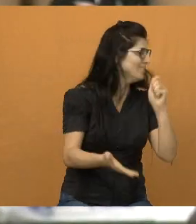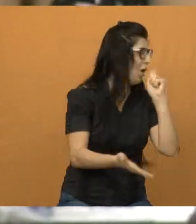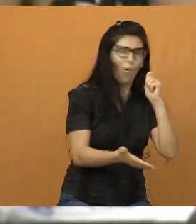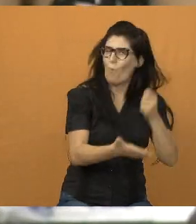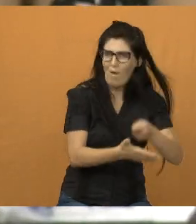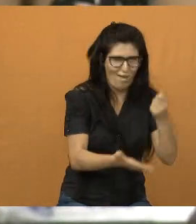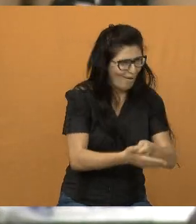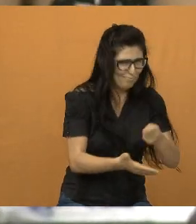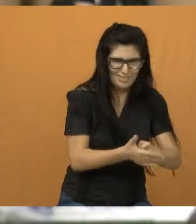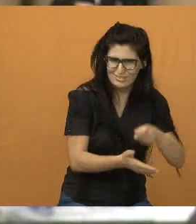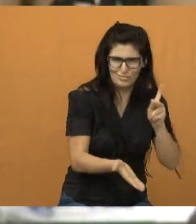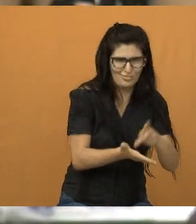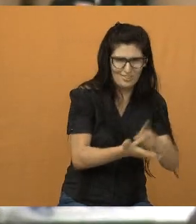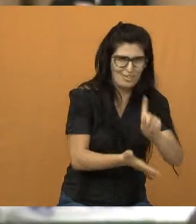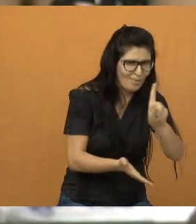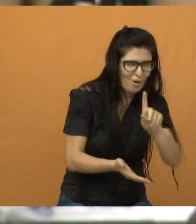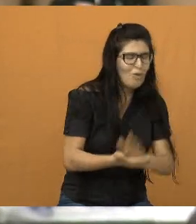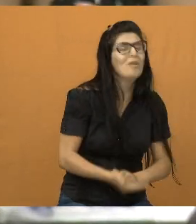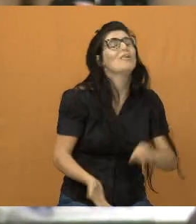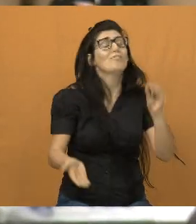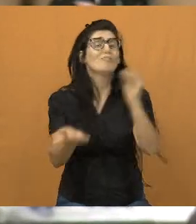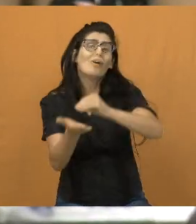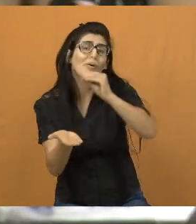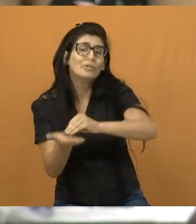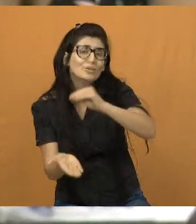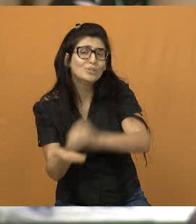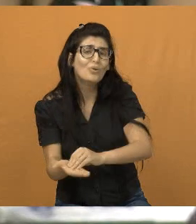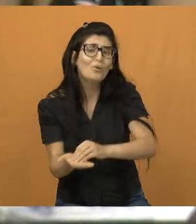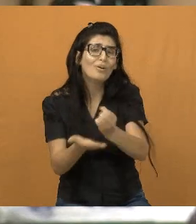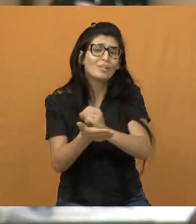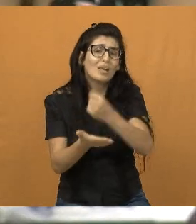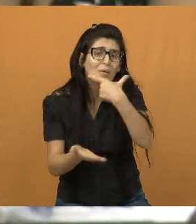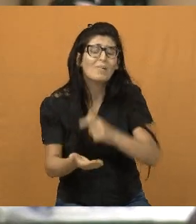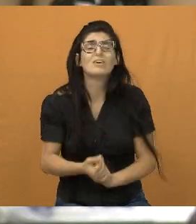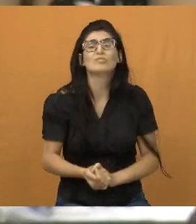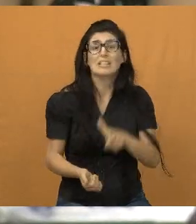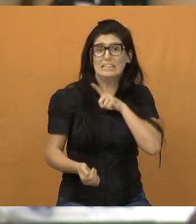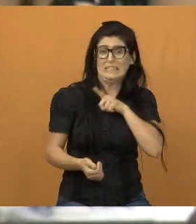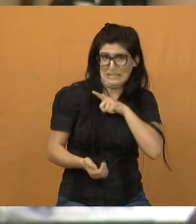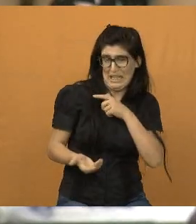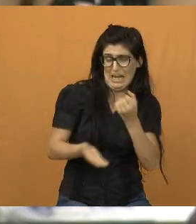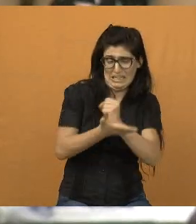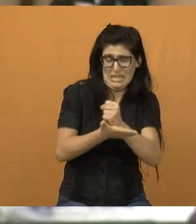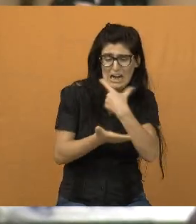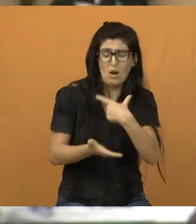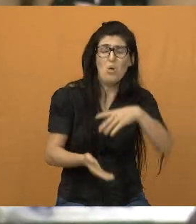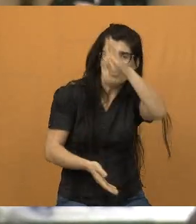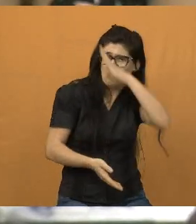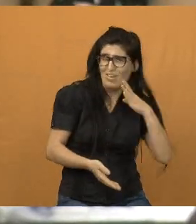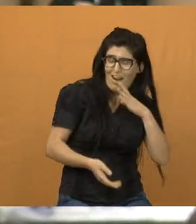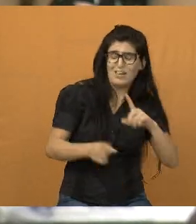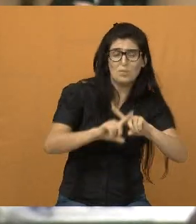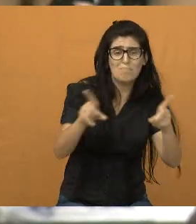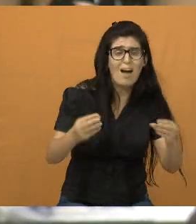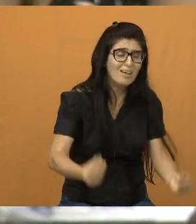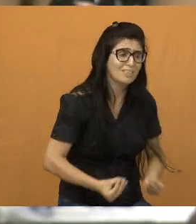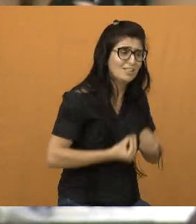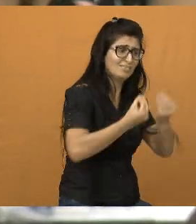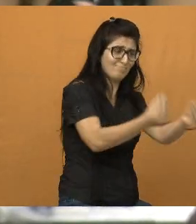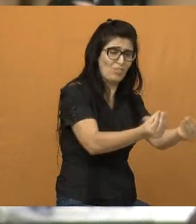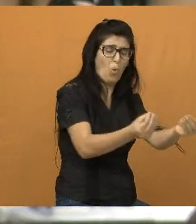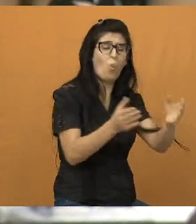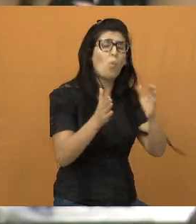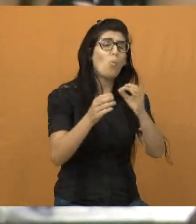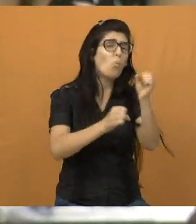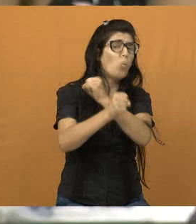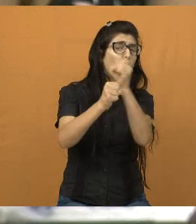E esse que faltou, a grande parte deles tem na farmácia popular. Mas nós, como nós fornecemos direitinho o ano